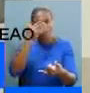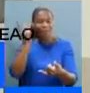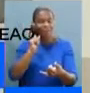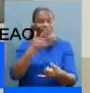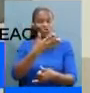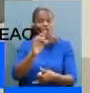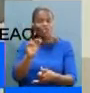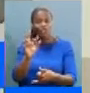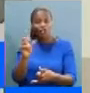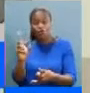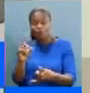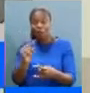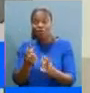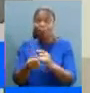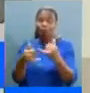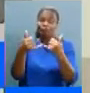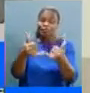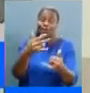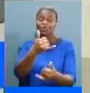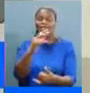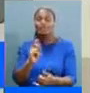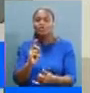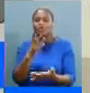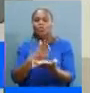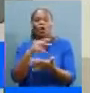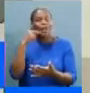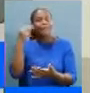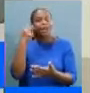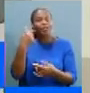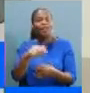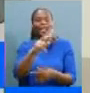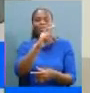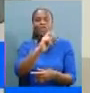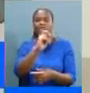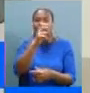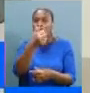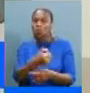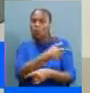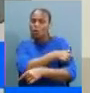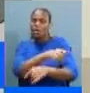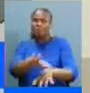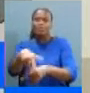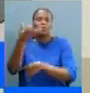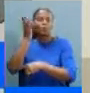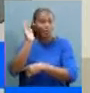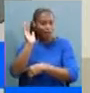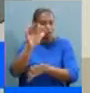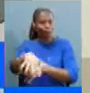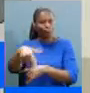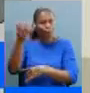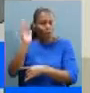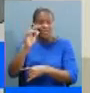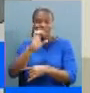16, de 16 para 23. E só a Nigéria tem 35 deputados do Parlamento da CDAO,